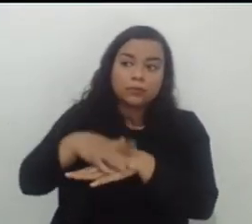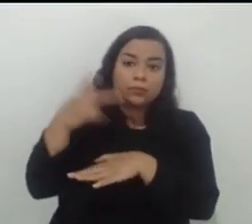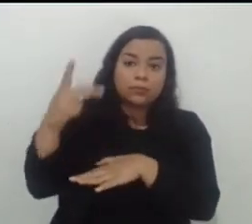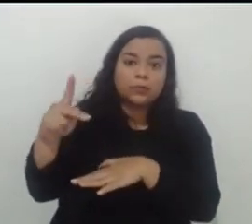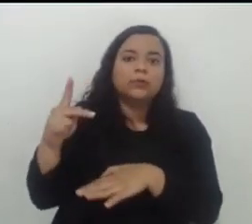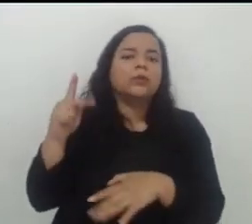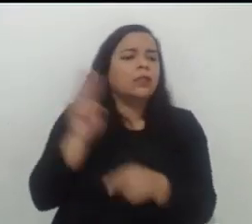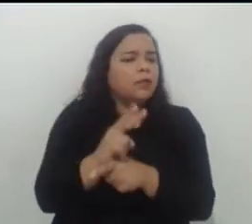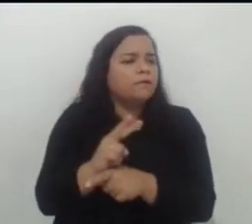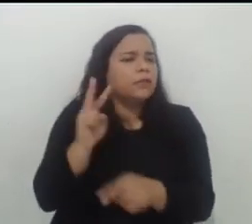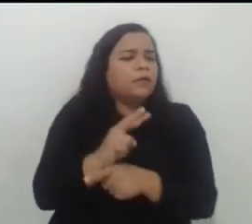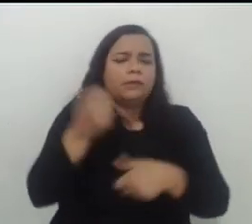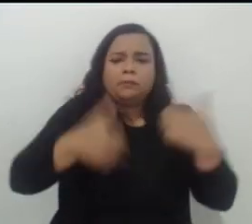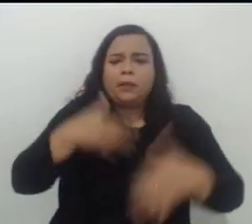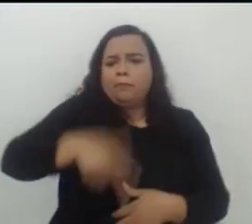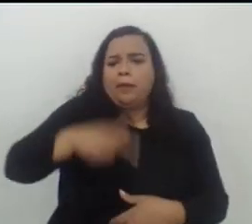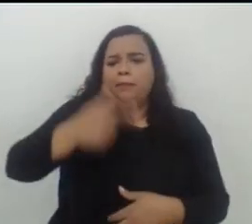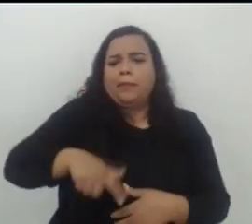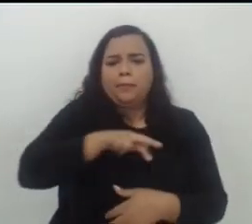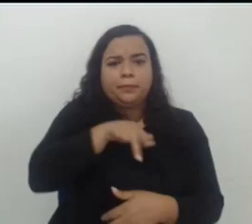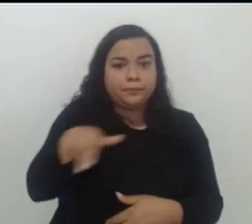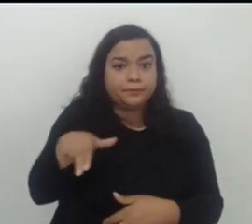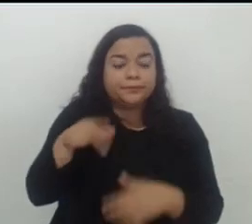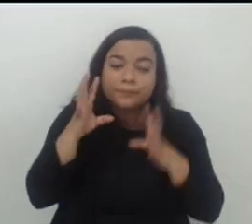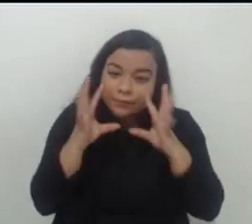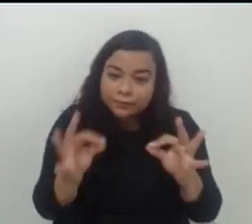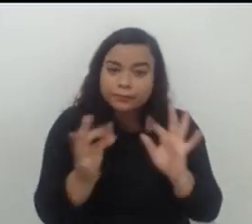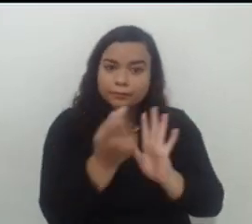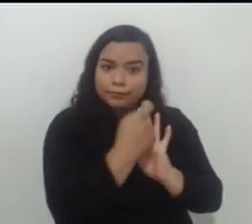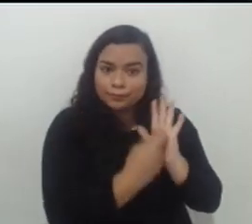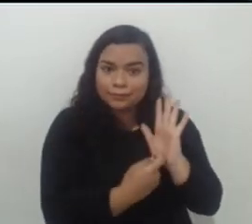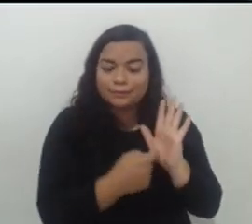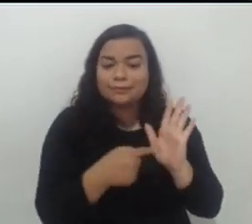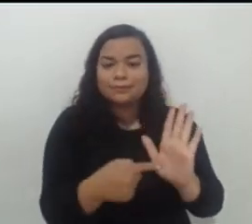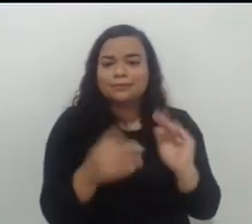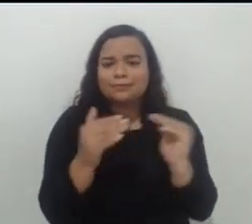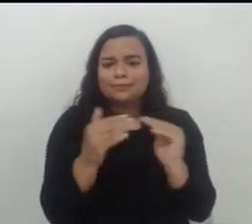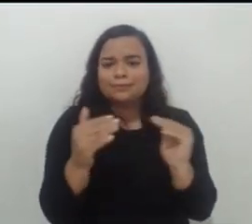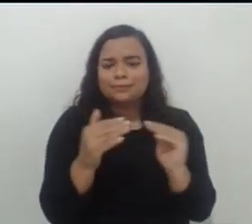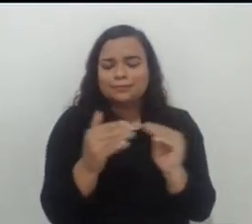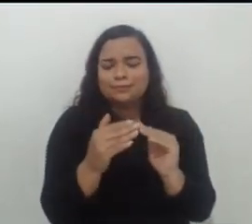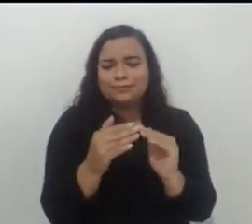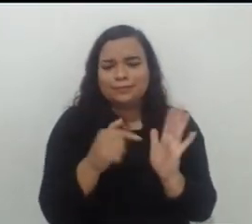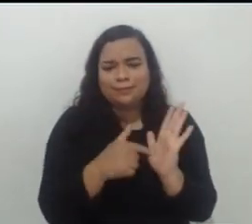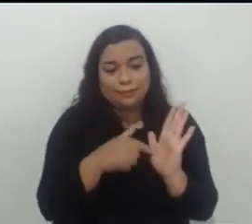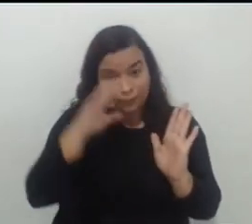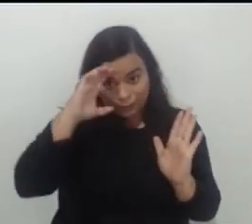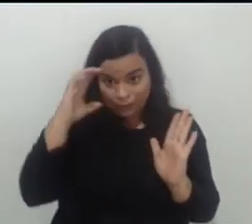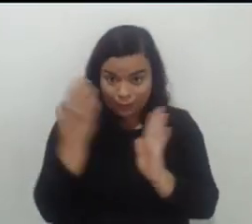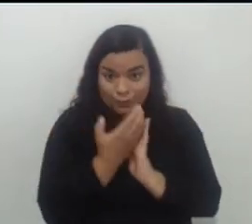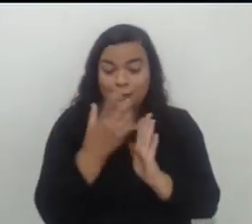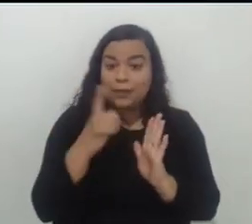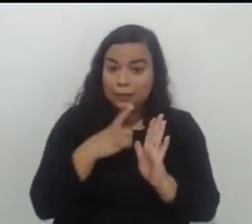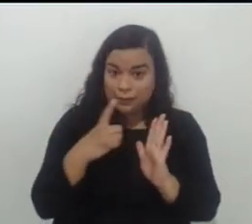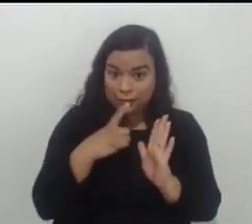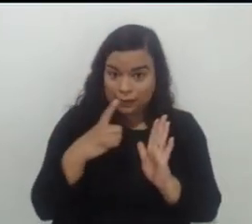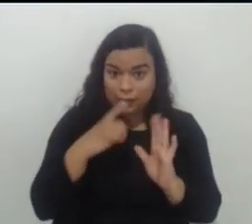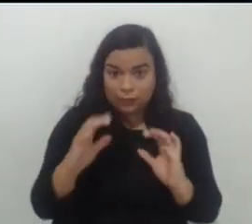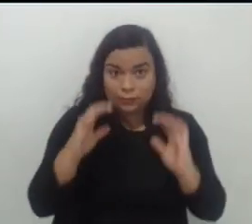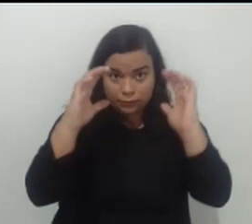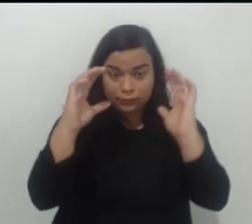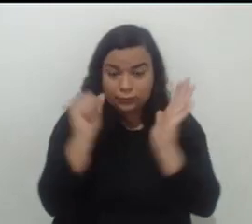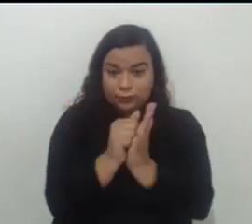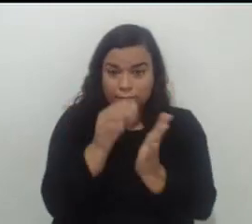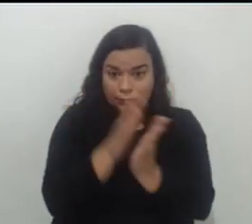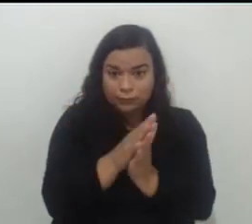momento. Observem o que diz o acordo em referência. Cumpre observar que existe nos autos e de